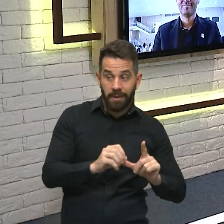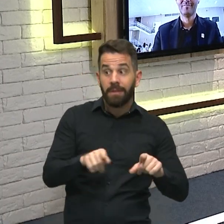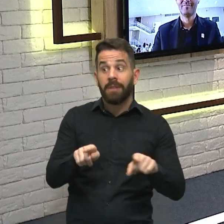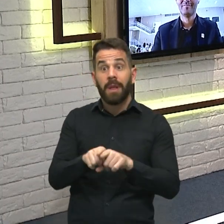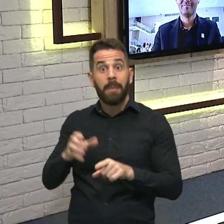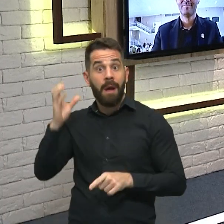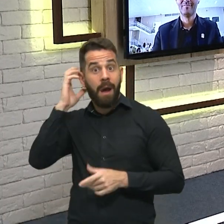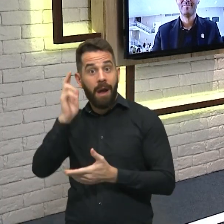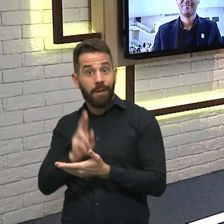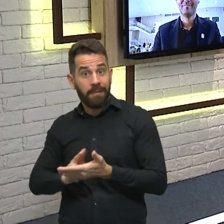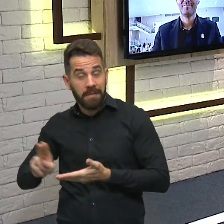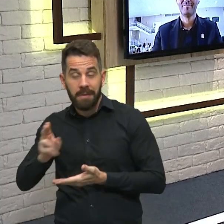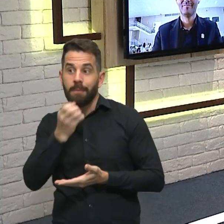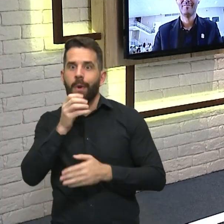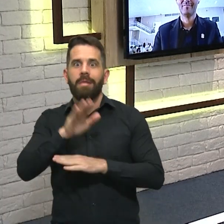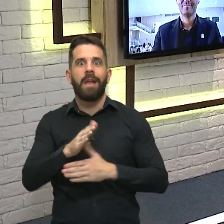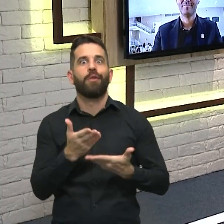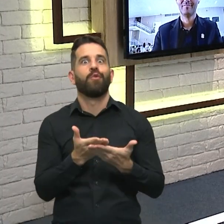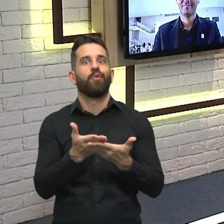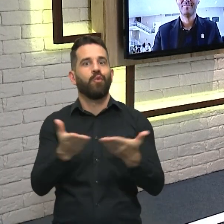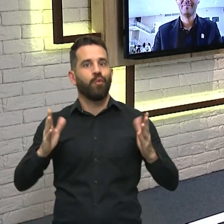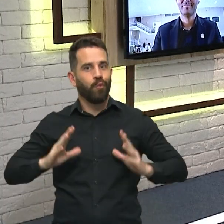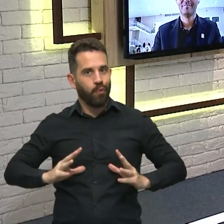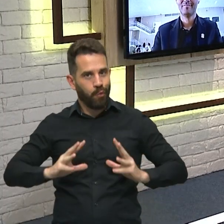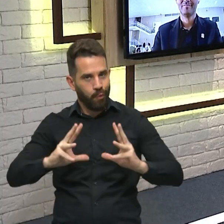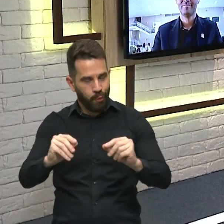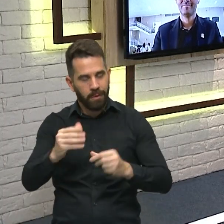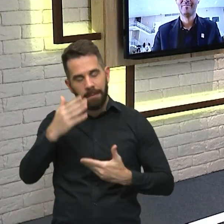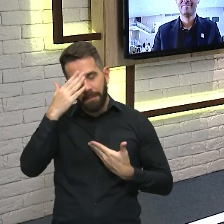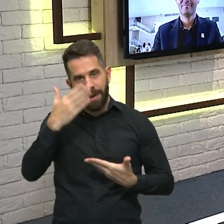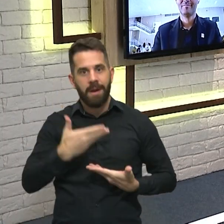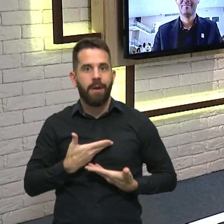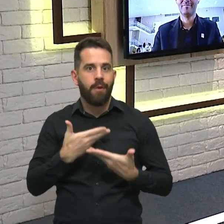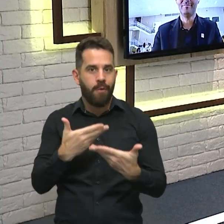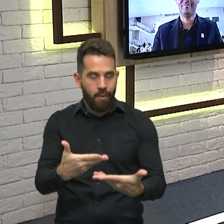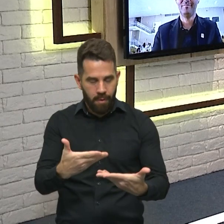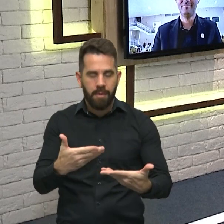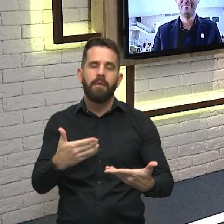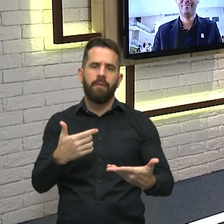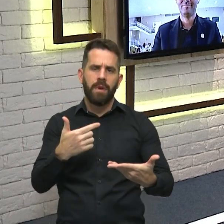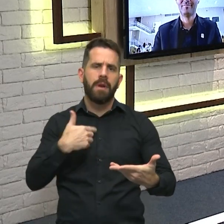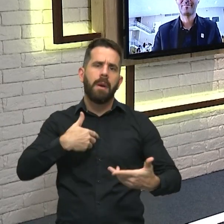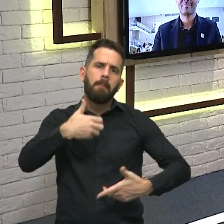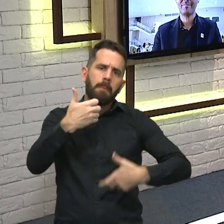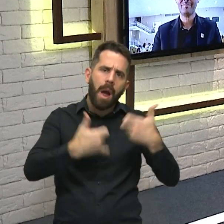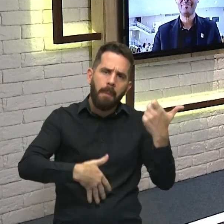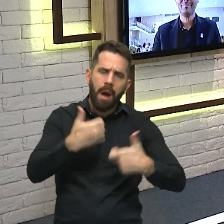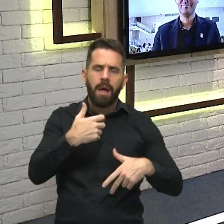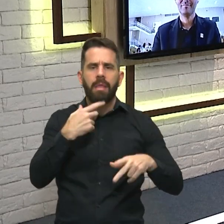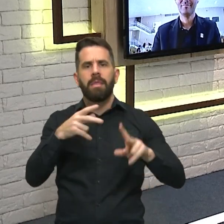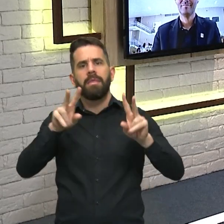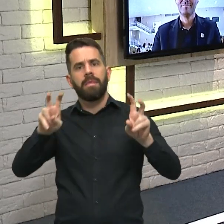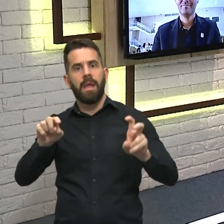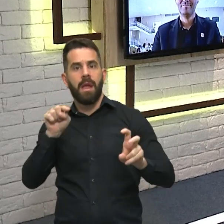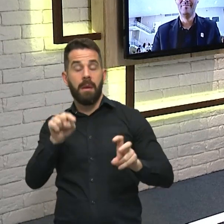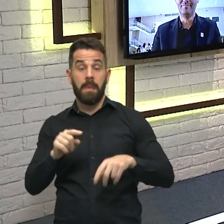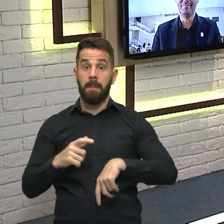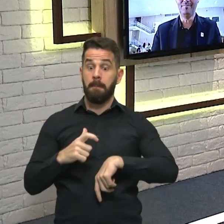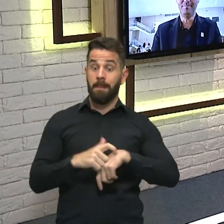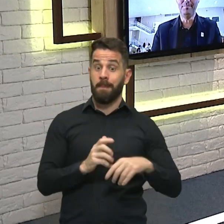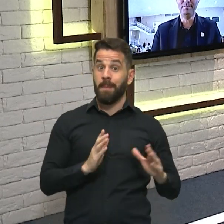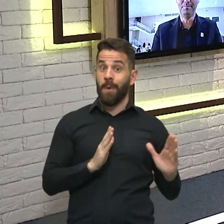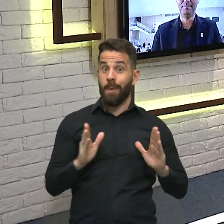que nos acompanham nesse momento. Agradecer pelo convite e a oportunidade de falarmos um pouco sobre esse momento tão importante